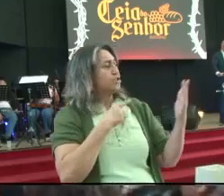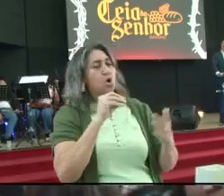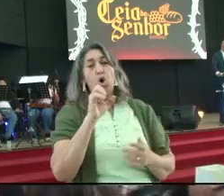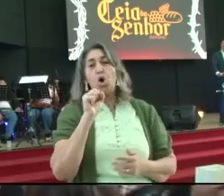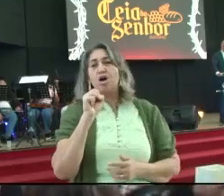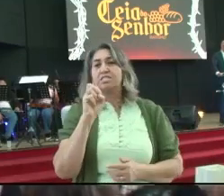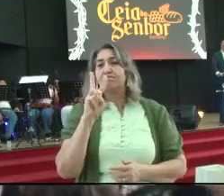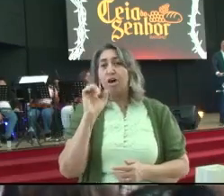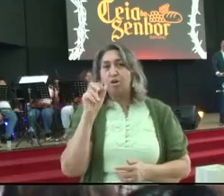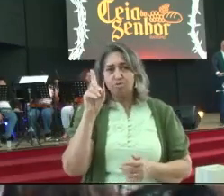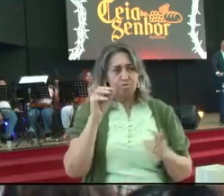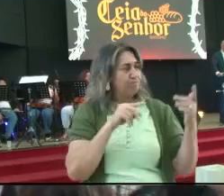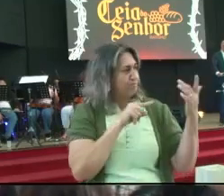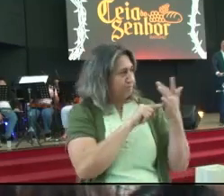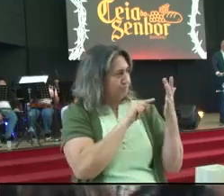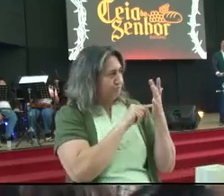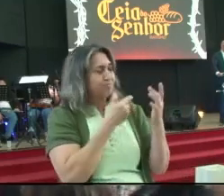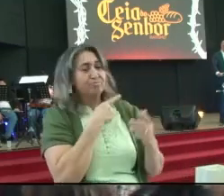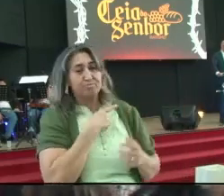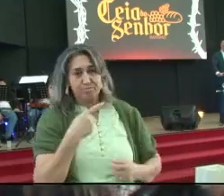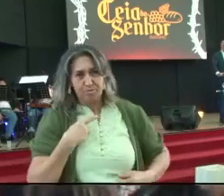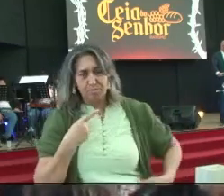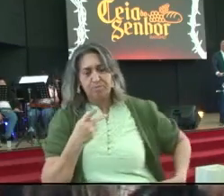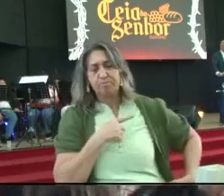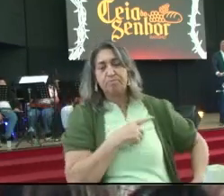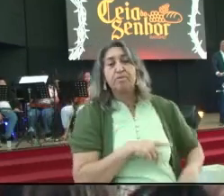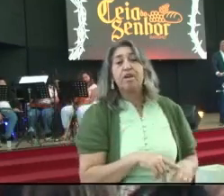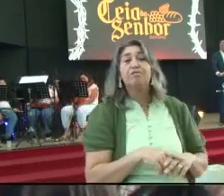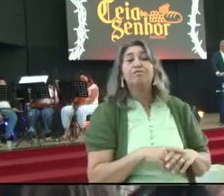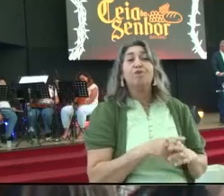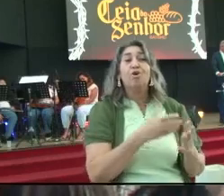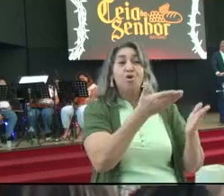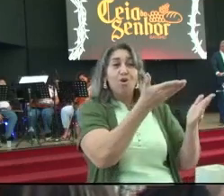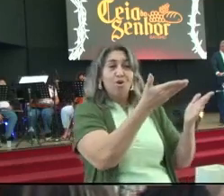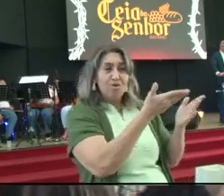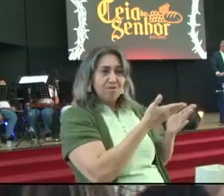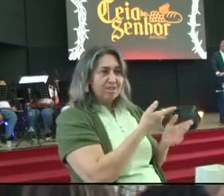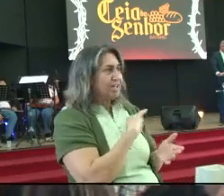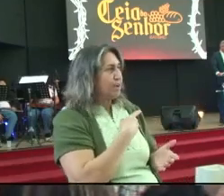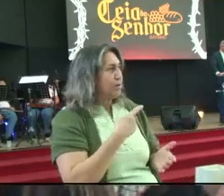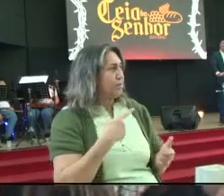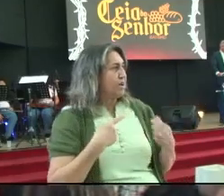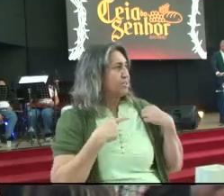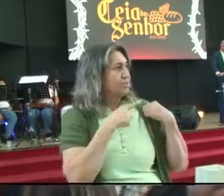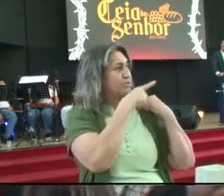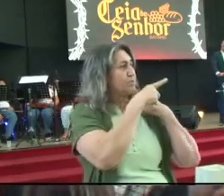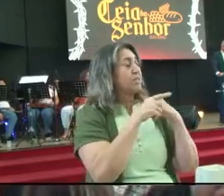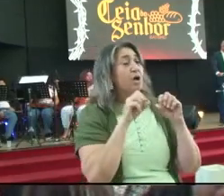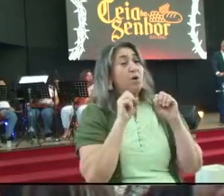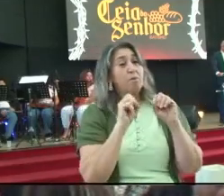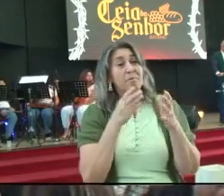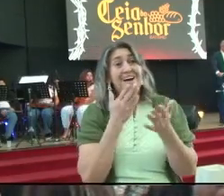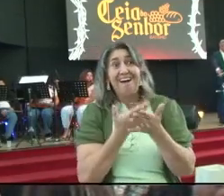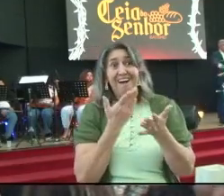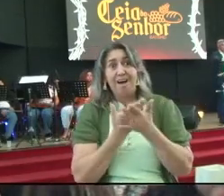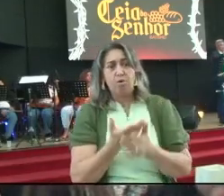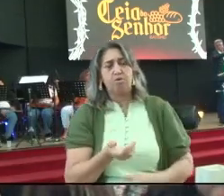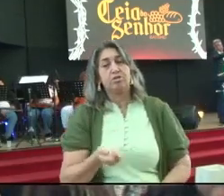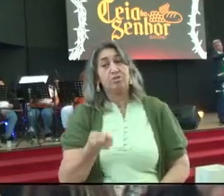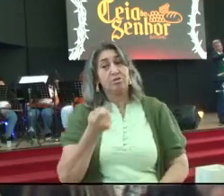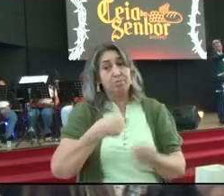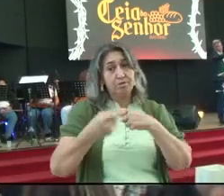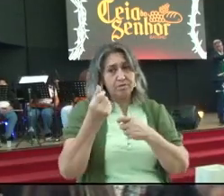vendo? Sim ou não? Eu vou convidar o pastor Oswaldo um dia aqui para dar aula disso. Que o